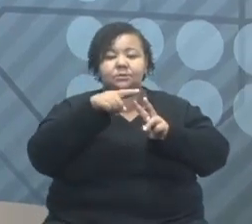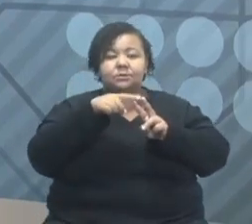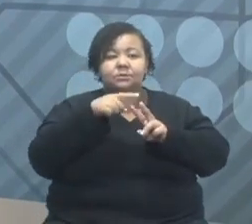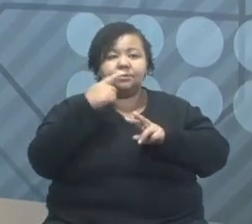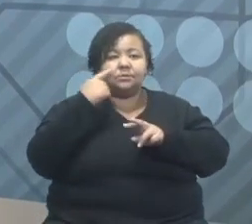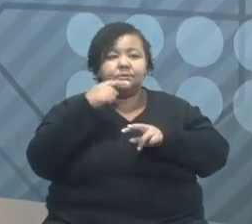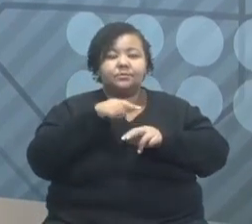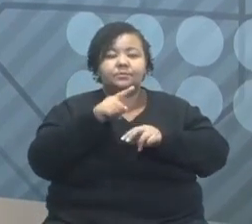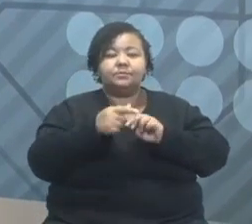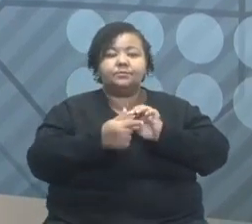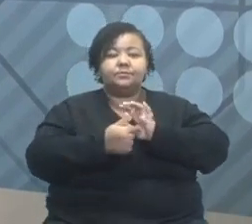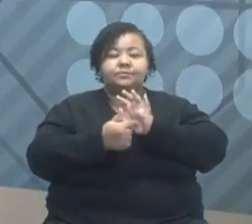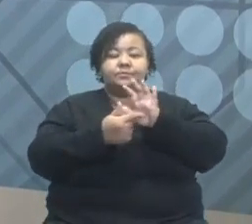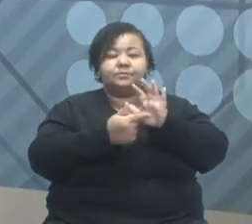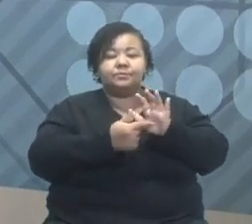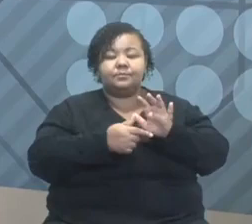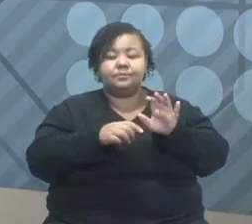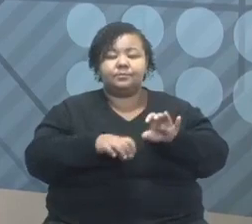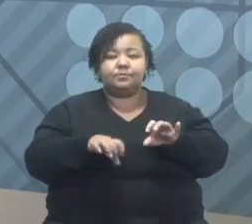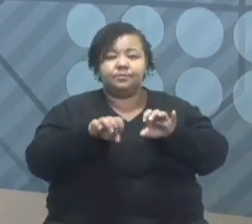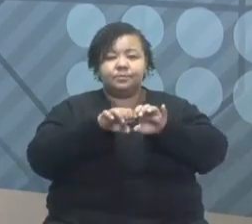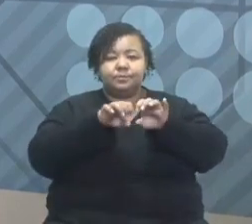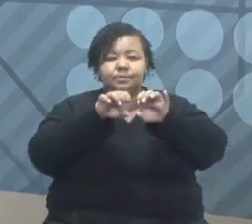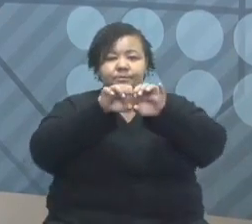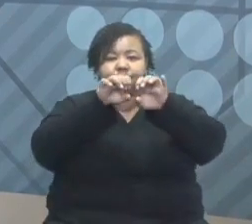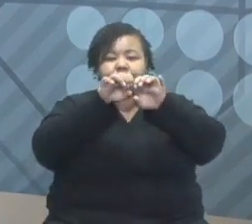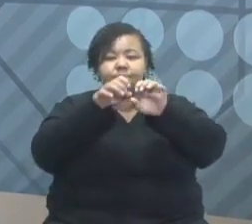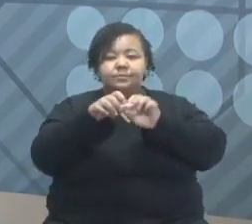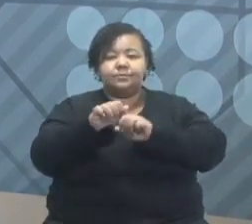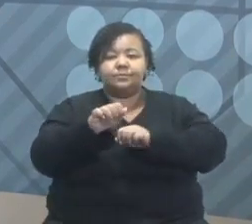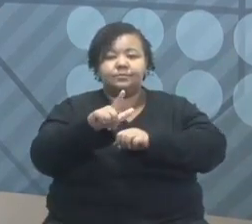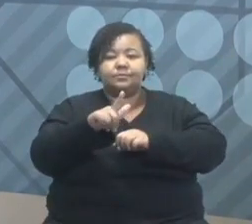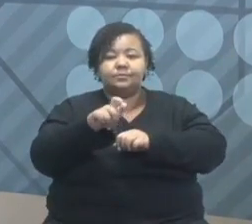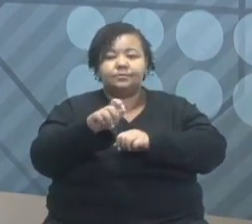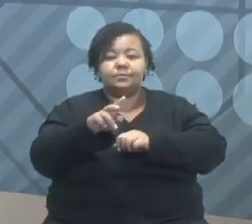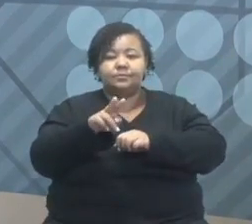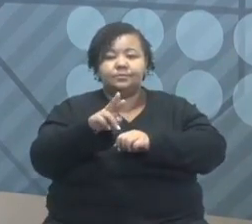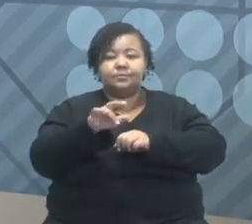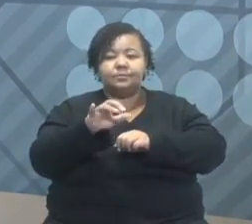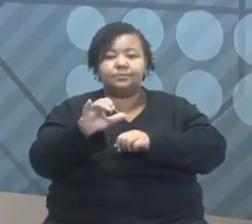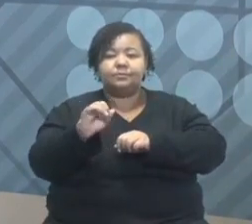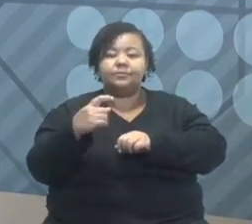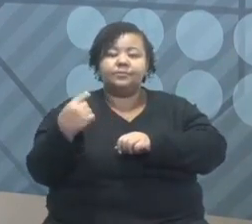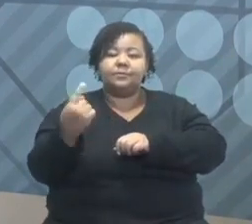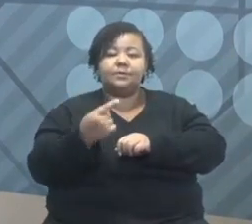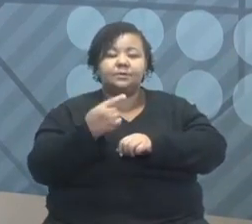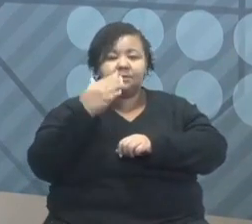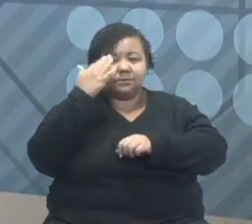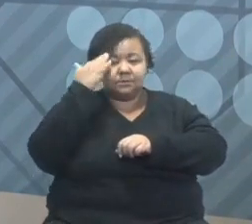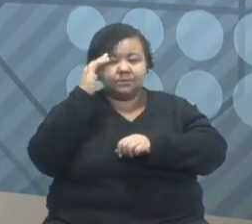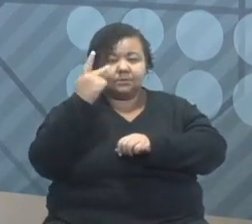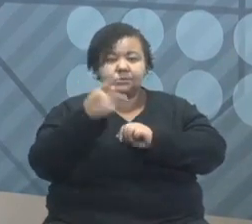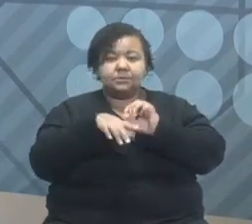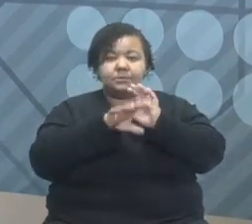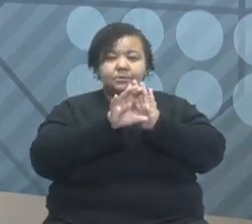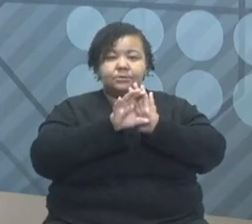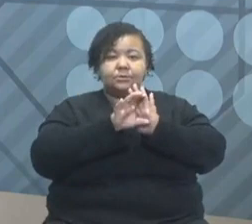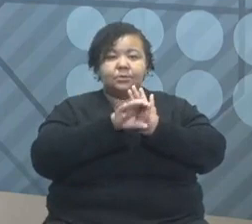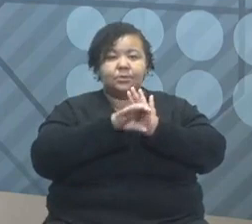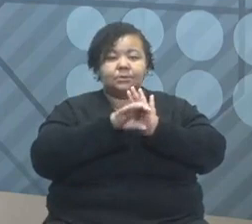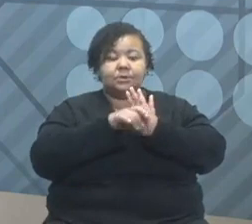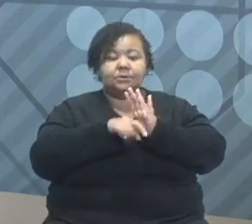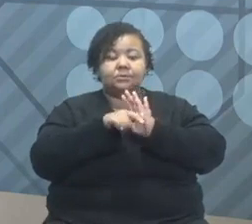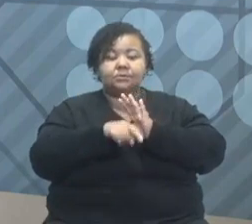de vetores, apresentando uma estrutura algébrica que nós possamos entender este conceito. Esse conceito